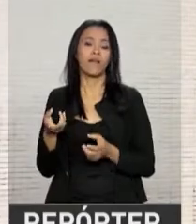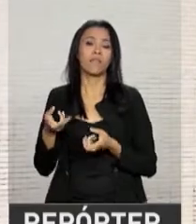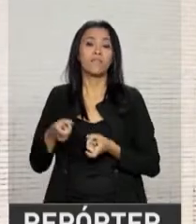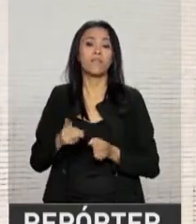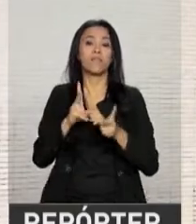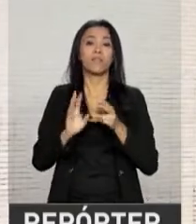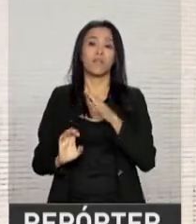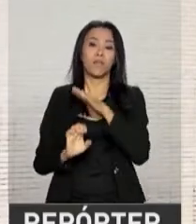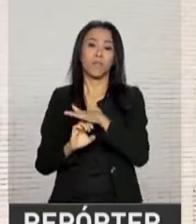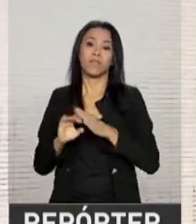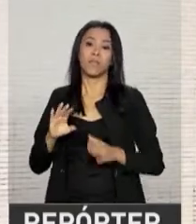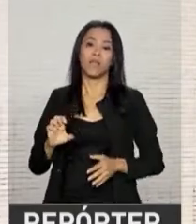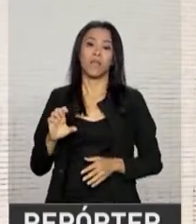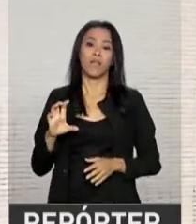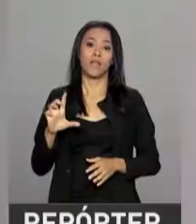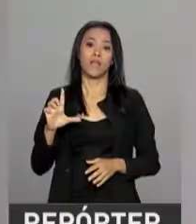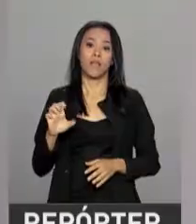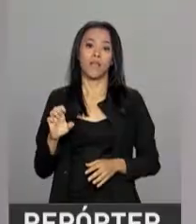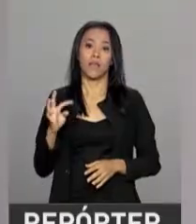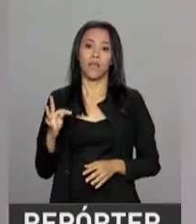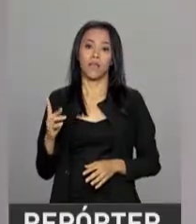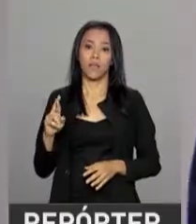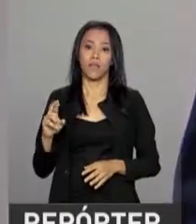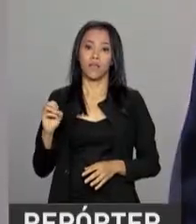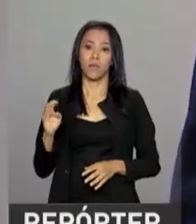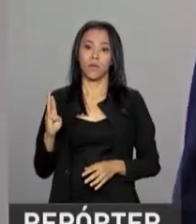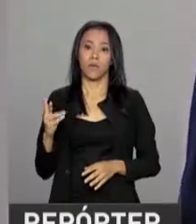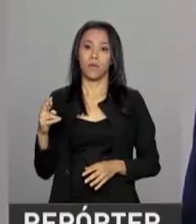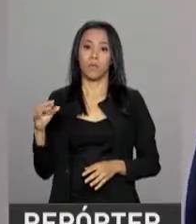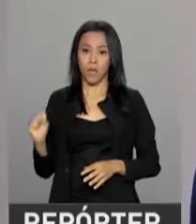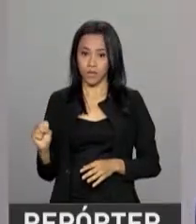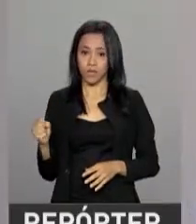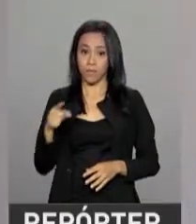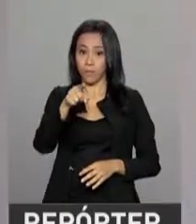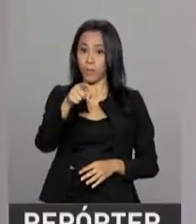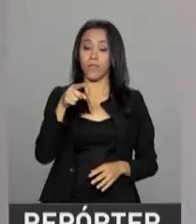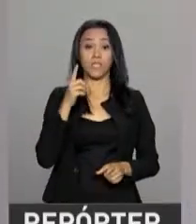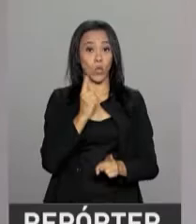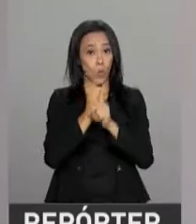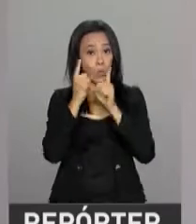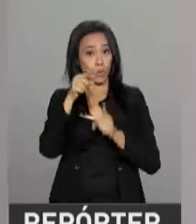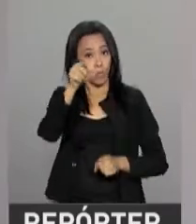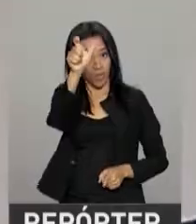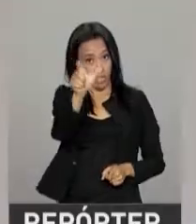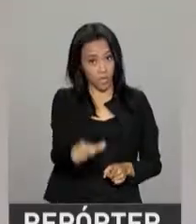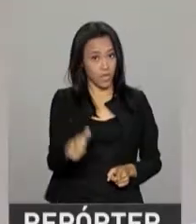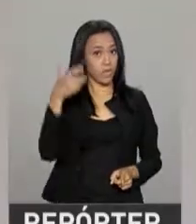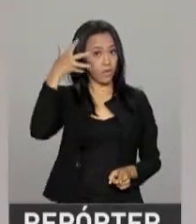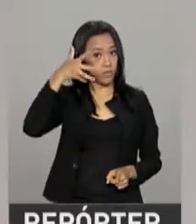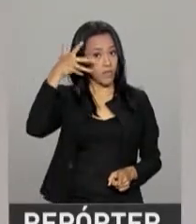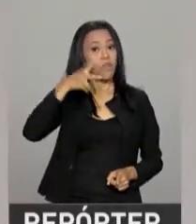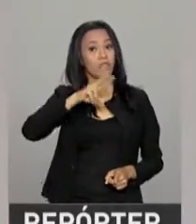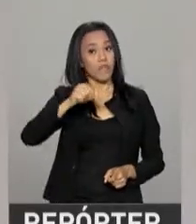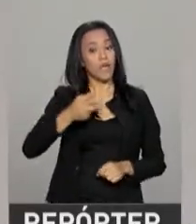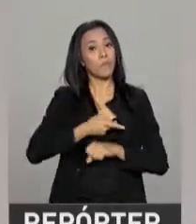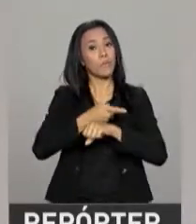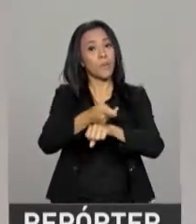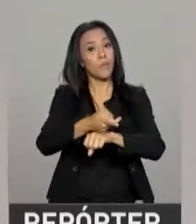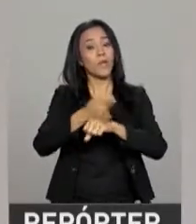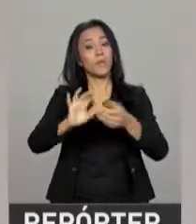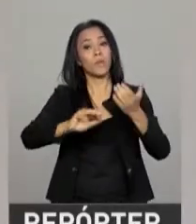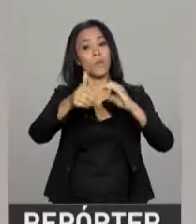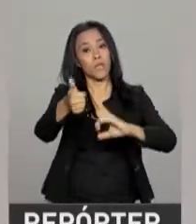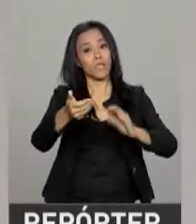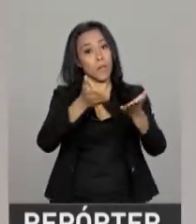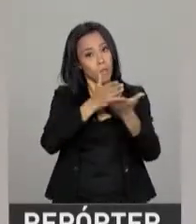é uma prioridade do governo no evento moreira franco ressaltou que vai buscar no congresso nacional a aprovação do